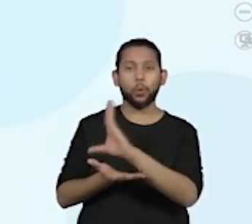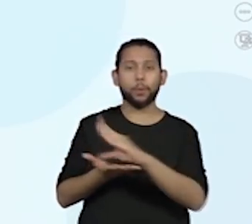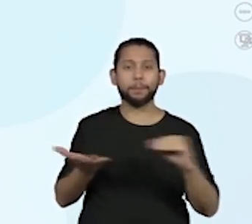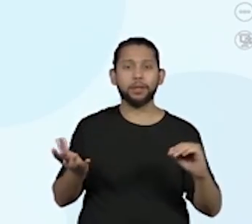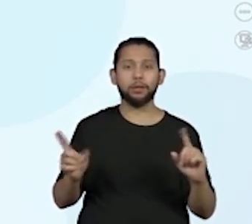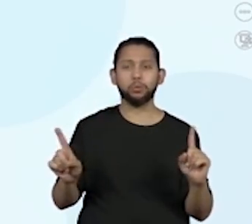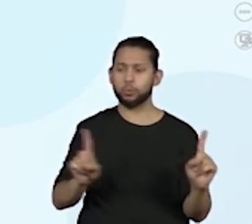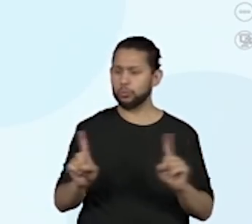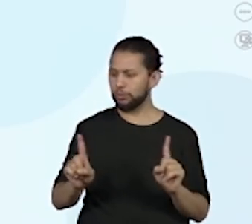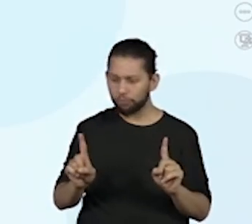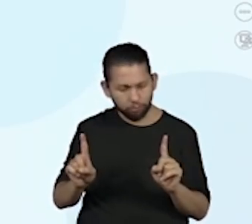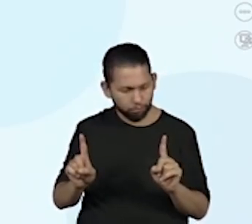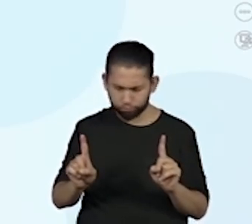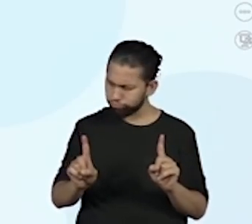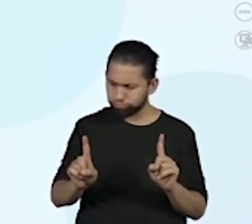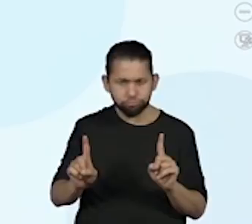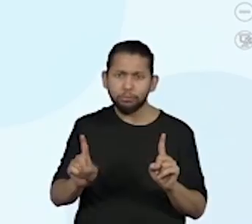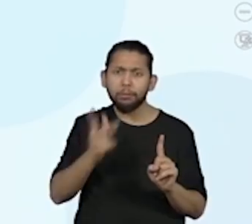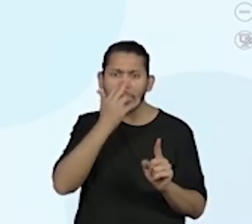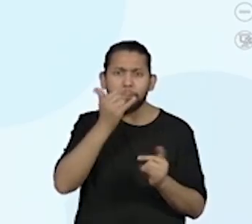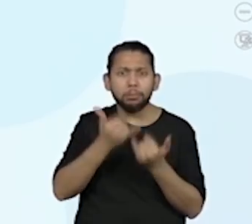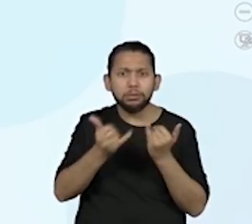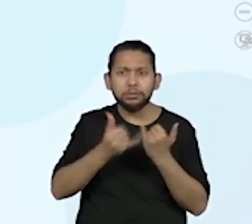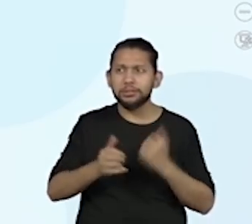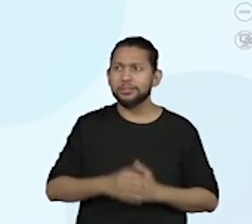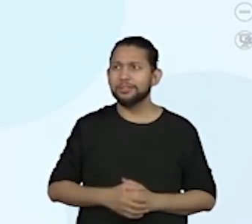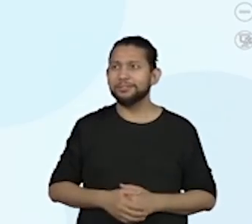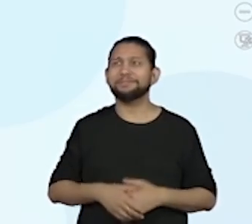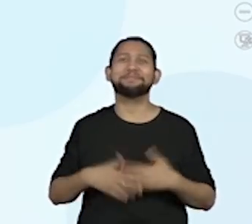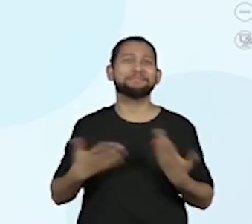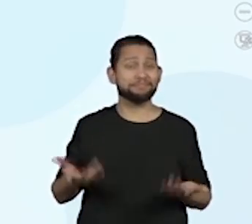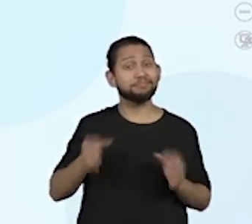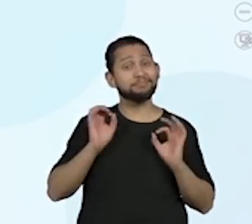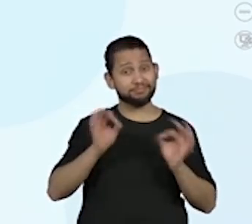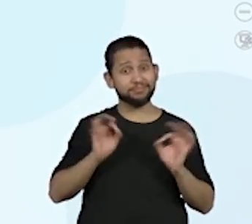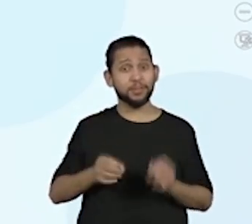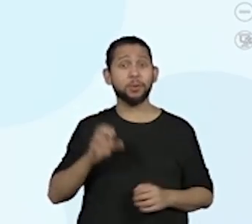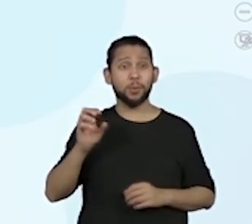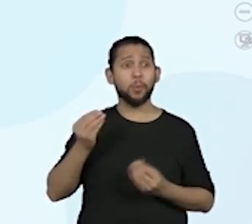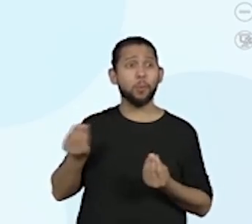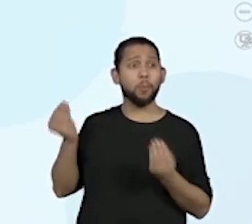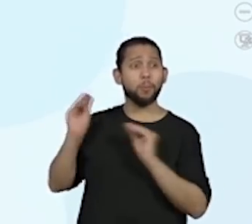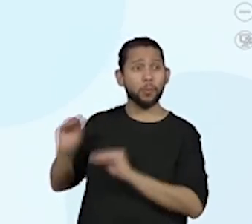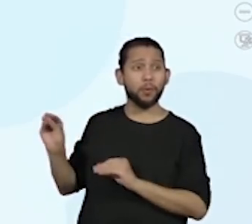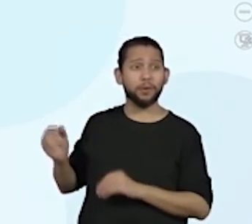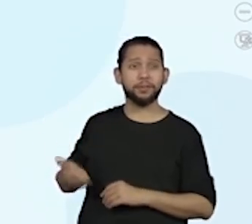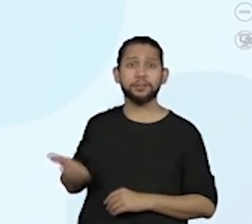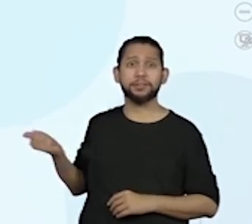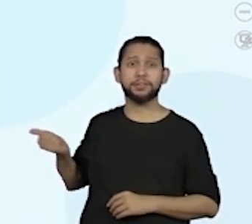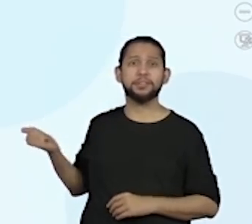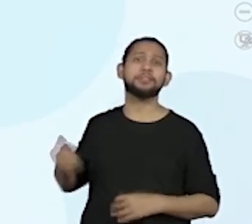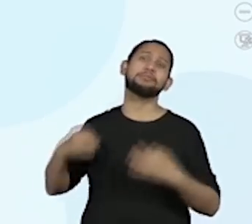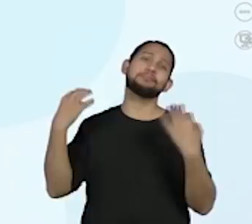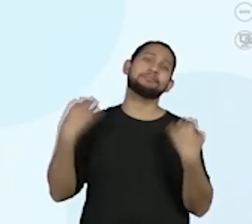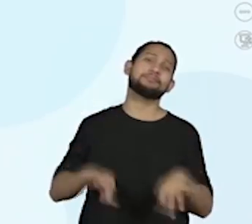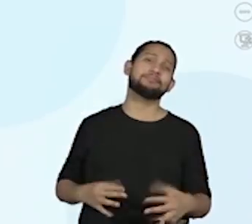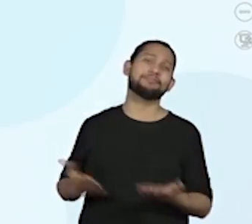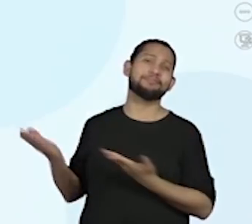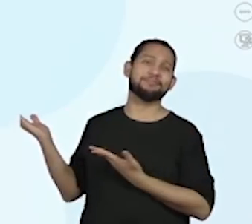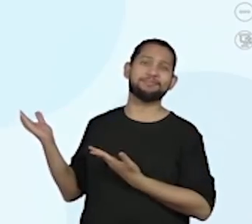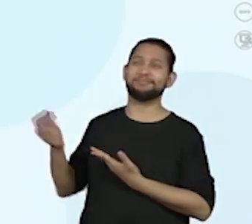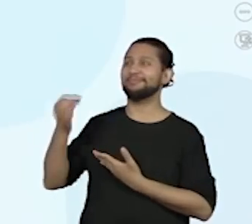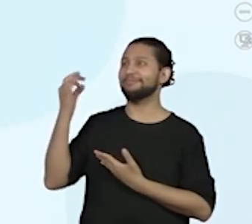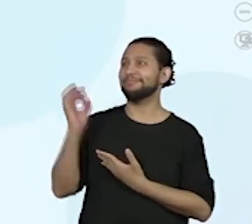Ficou faltando palavras, isso acho que a mesmo. professora estava com muita pressa. Mas é isso mesmo. Pode passar aí que eu tenho Vamos quase dar uma certeza que olhada? a professora acertou. Olha lá! Olha